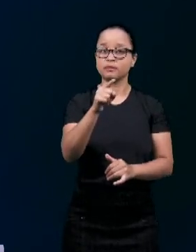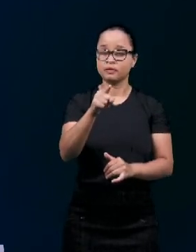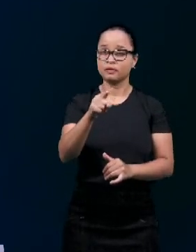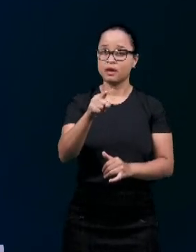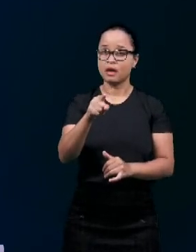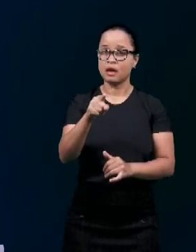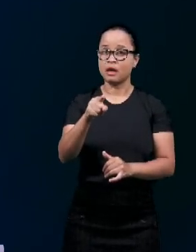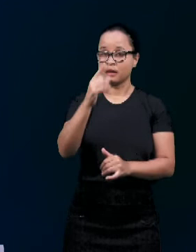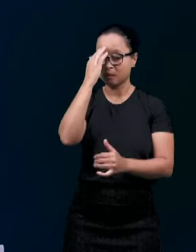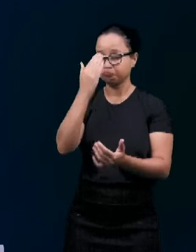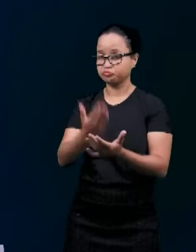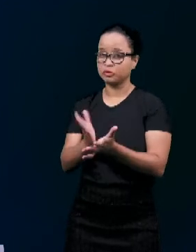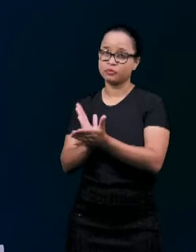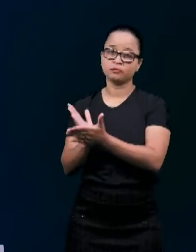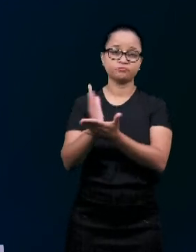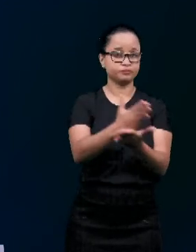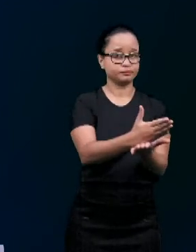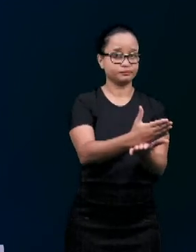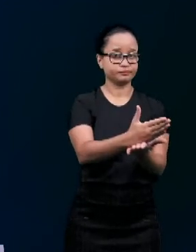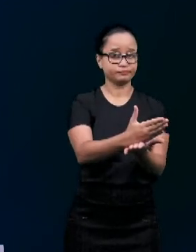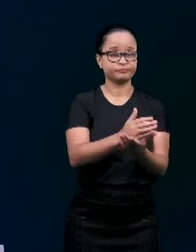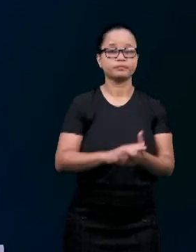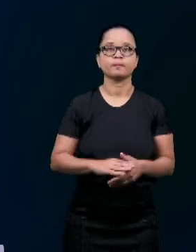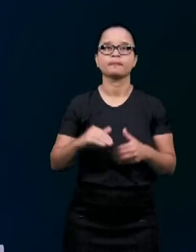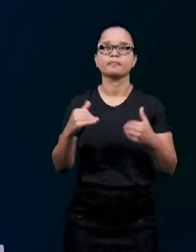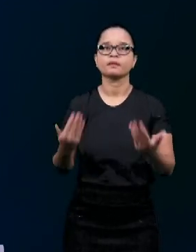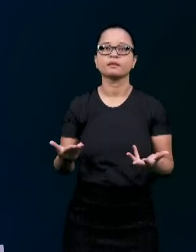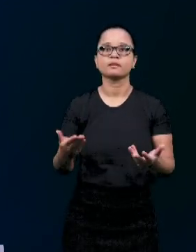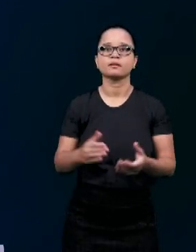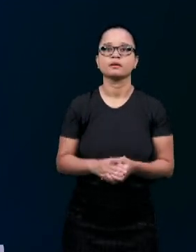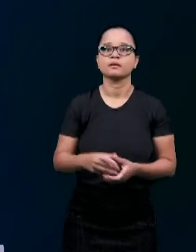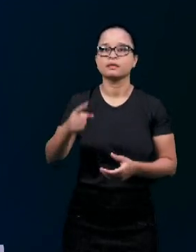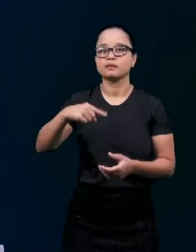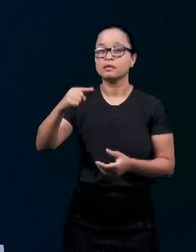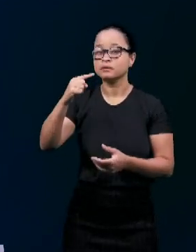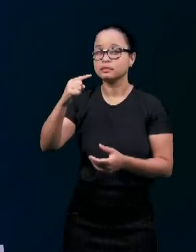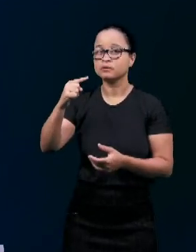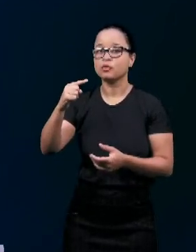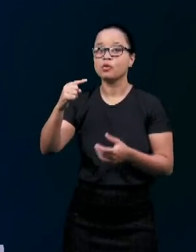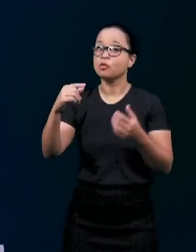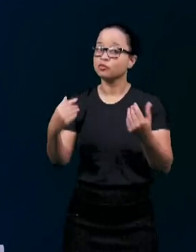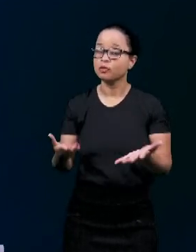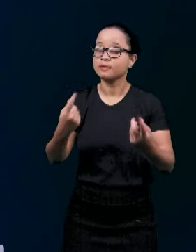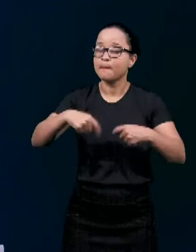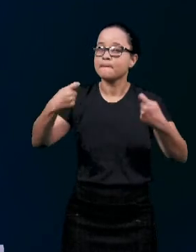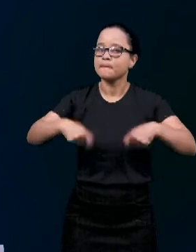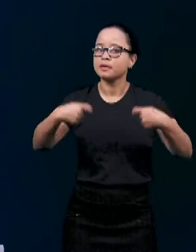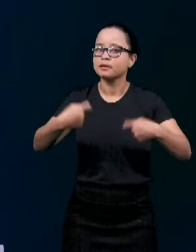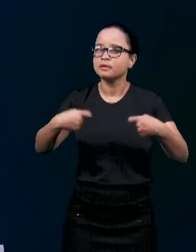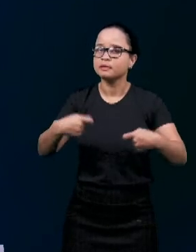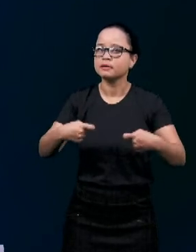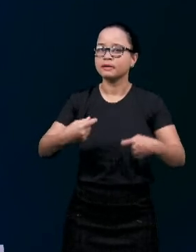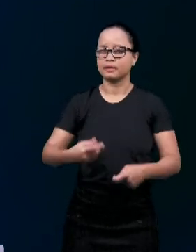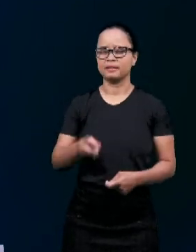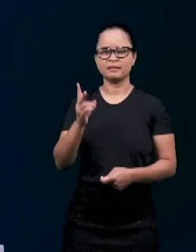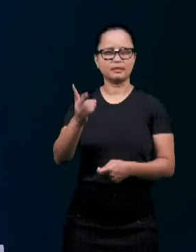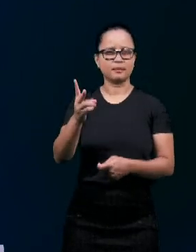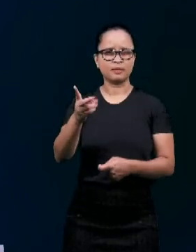nós já temos um evangelho, o evangelho eterno do Senhor. Então, nós precisamos estar sempre